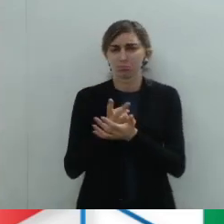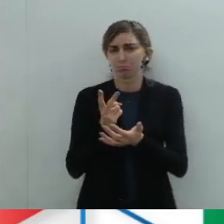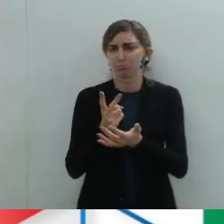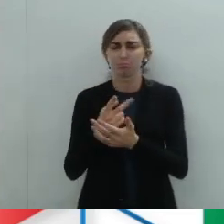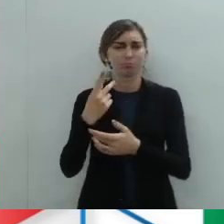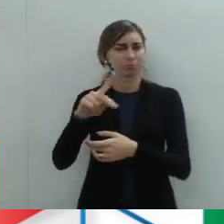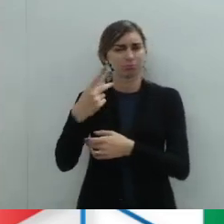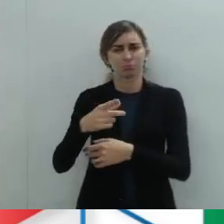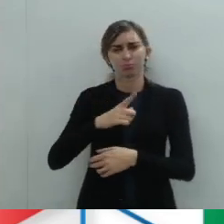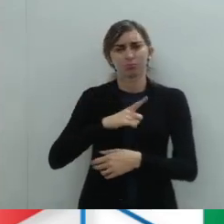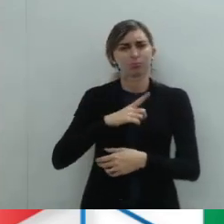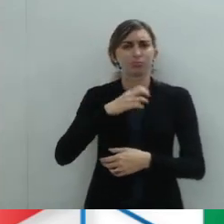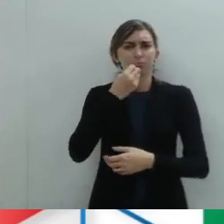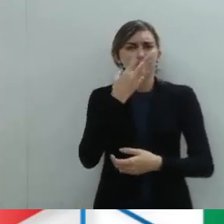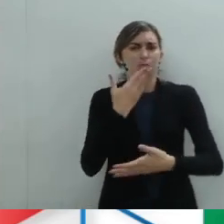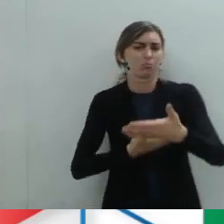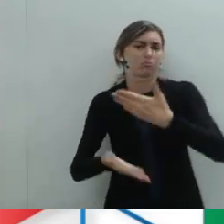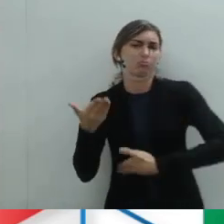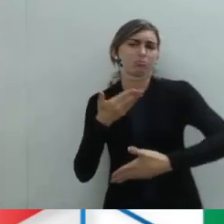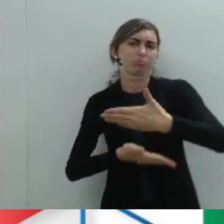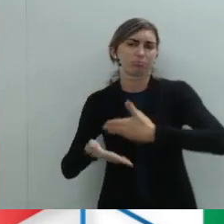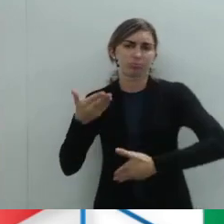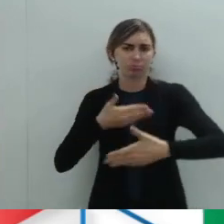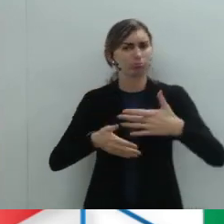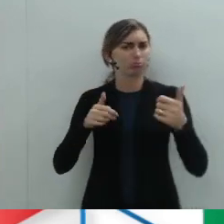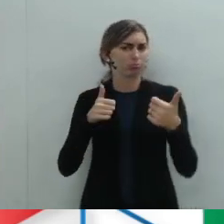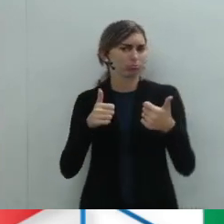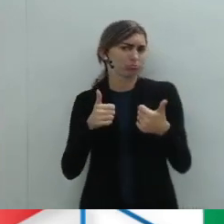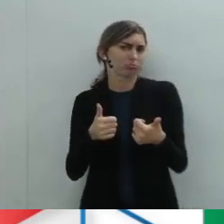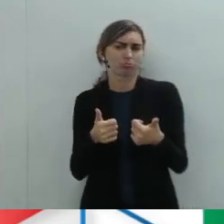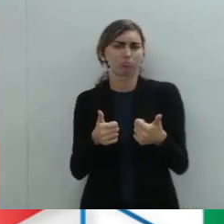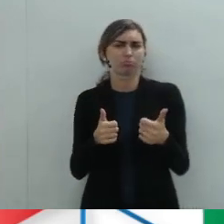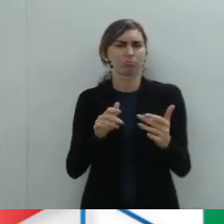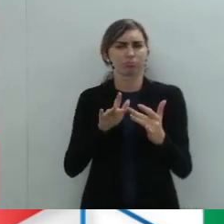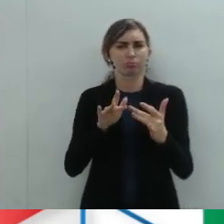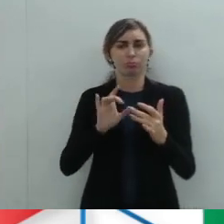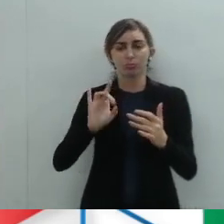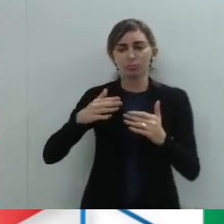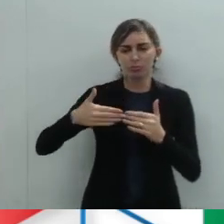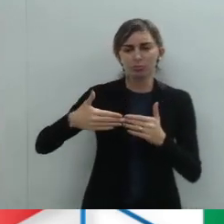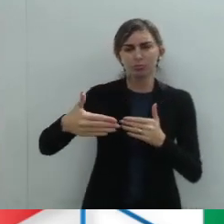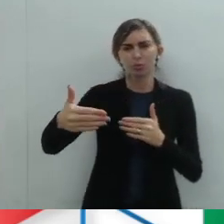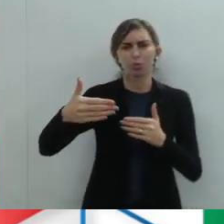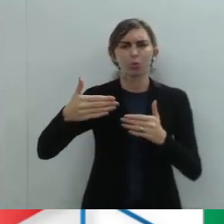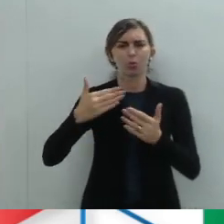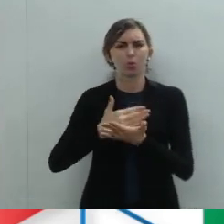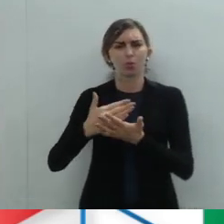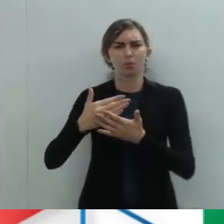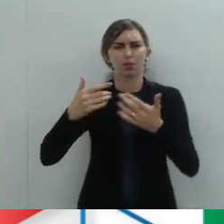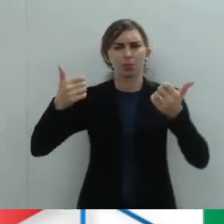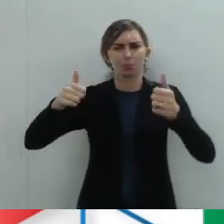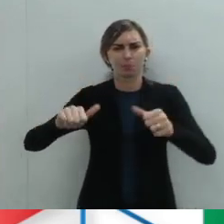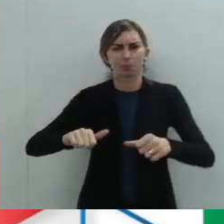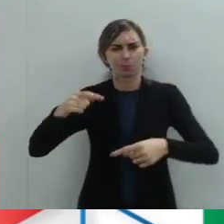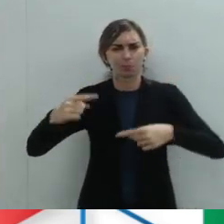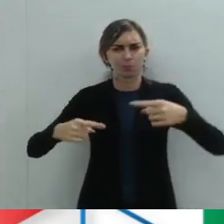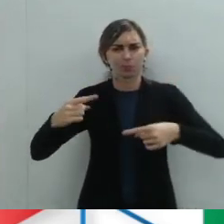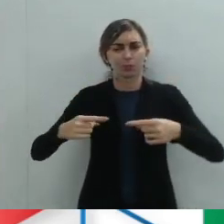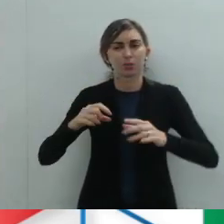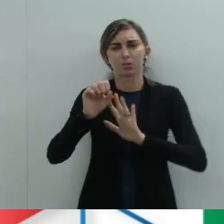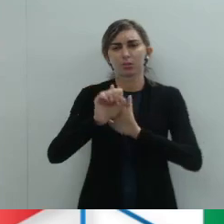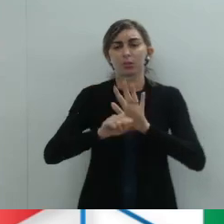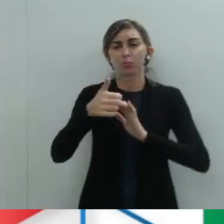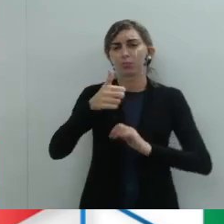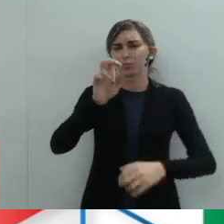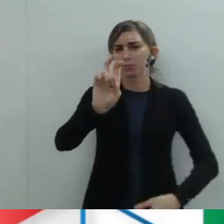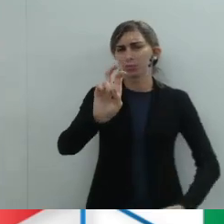eles sempre tiveram uma boa relação cordial. Isso só vai começar a deteriorar justamente no século XV.